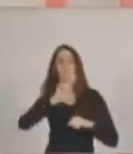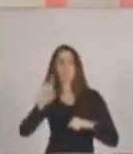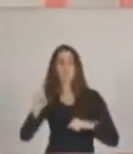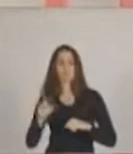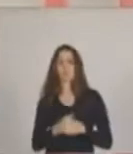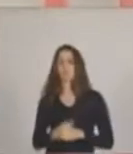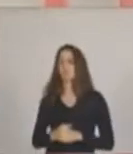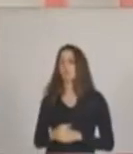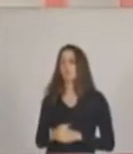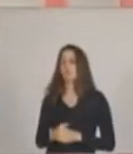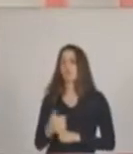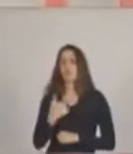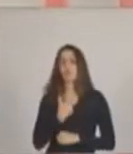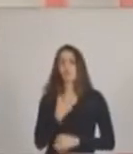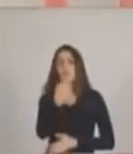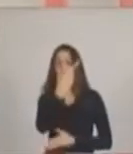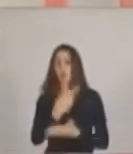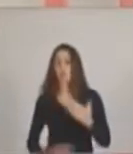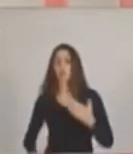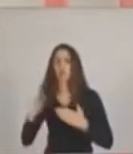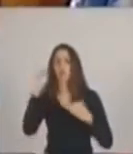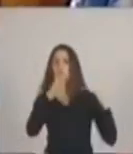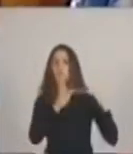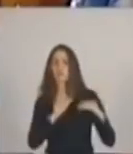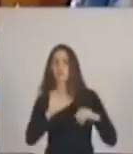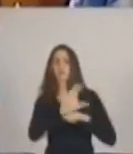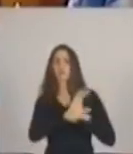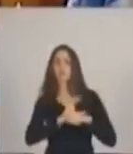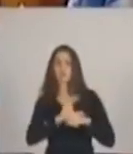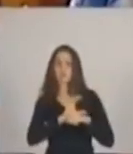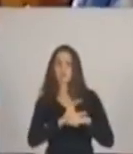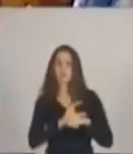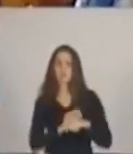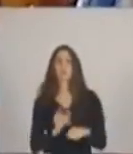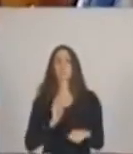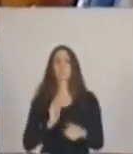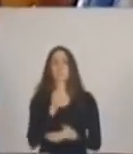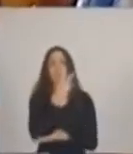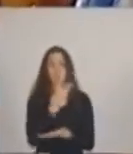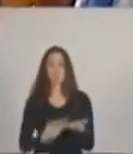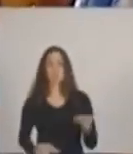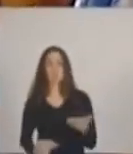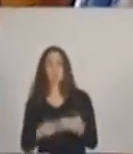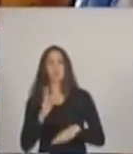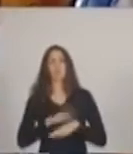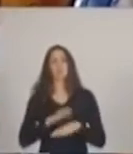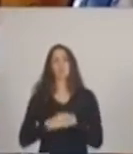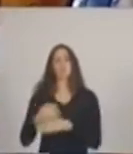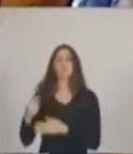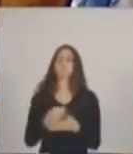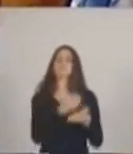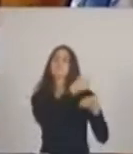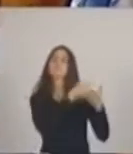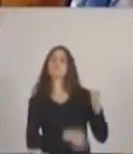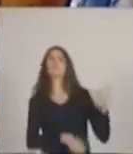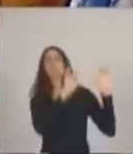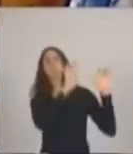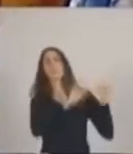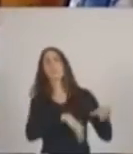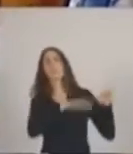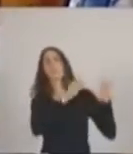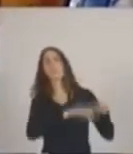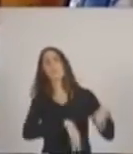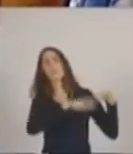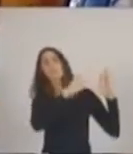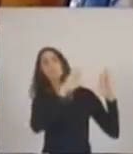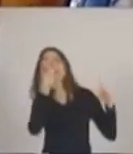pela constitucionalidade, vocês não estão entendendo. Quando você faz um relatório, você vem transcorrendo todo o histórico. Se